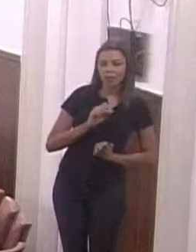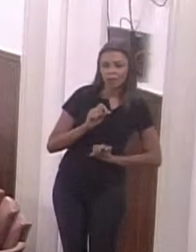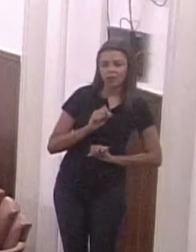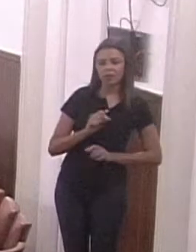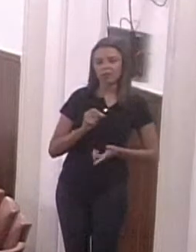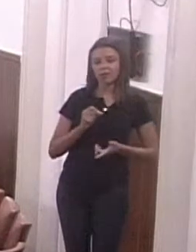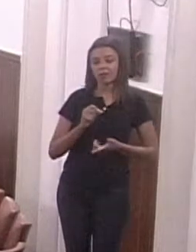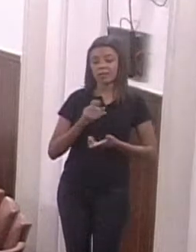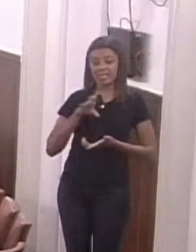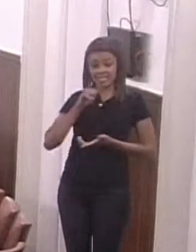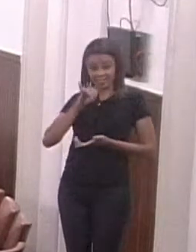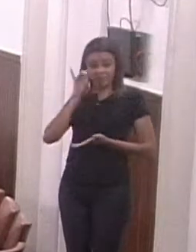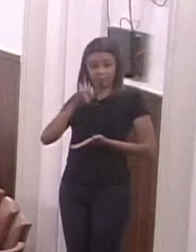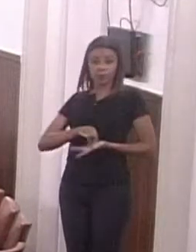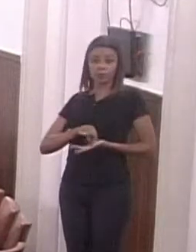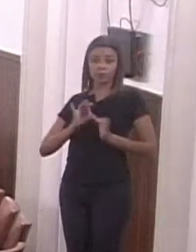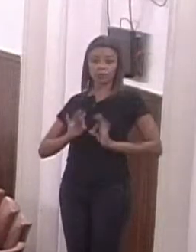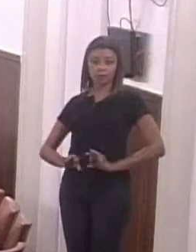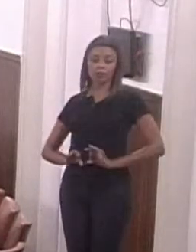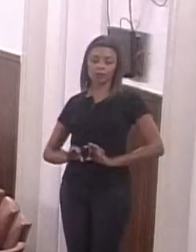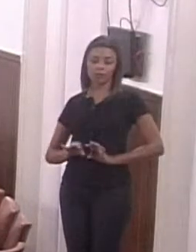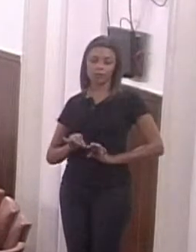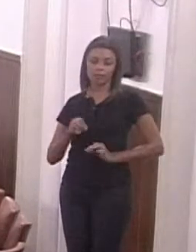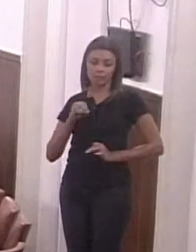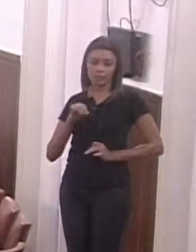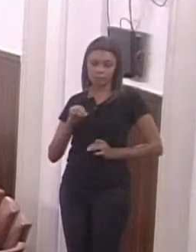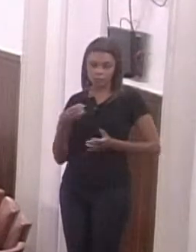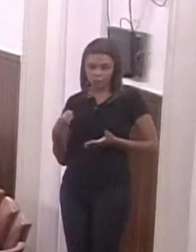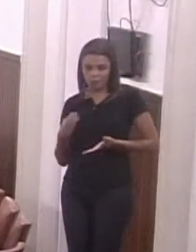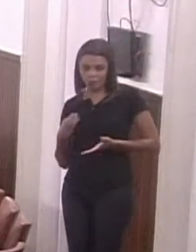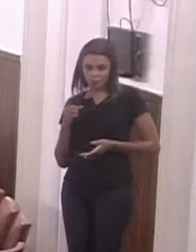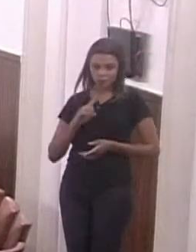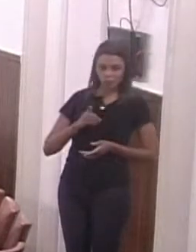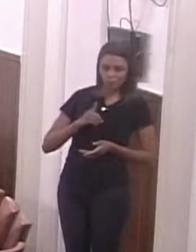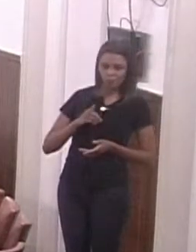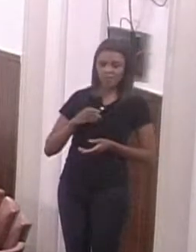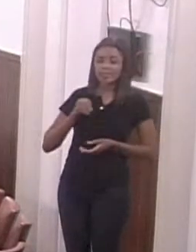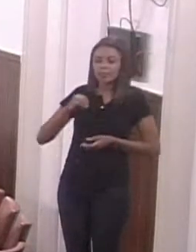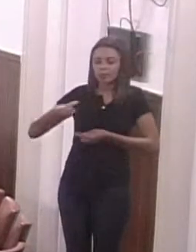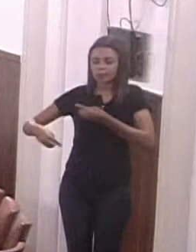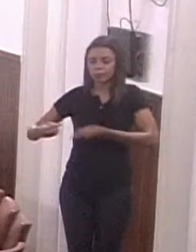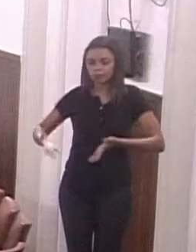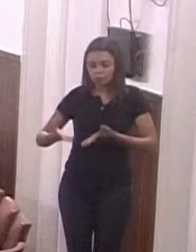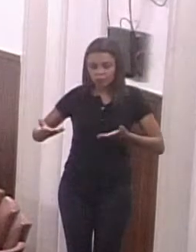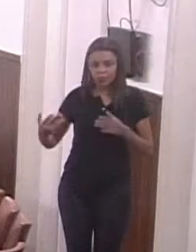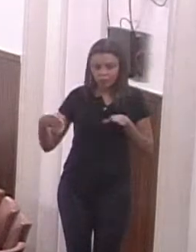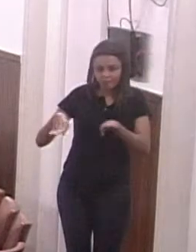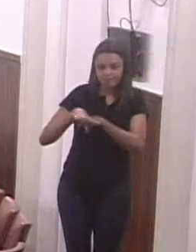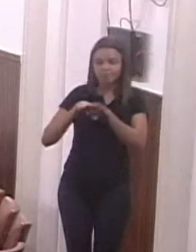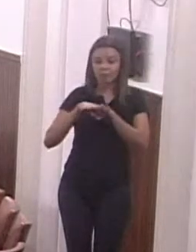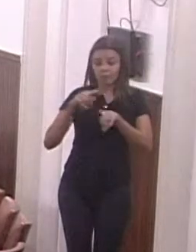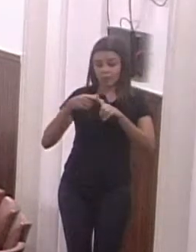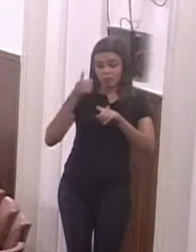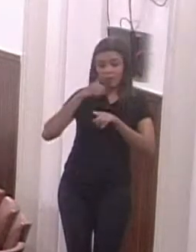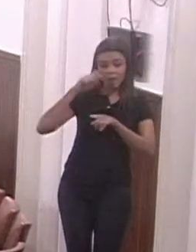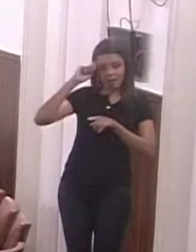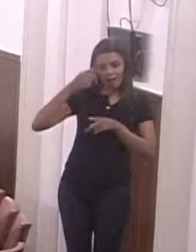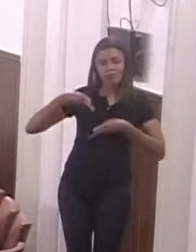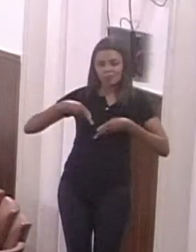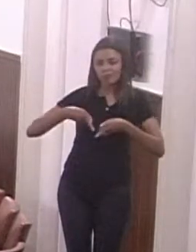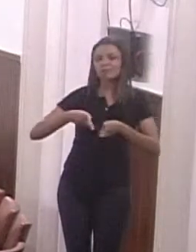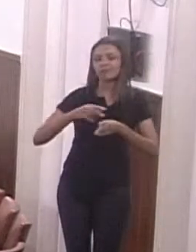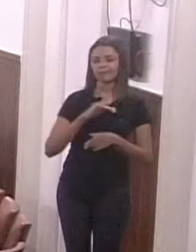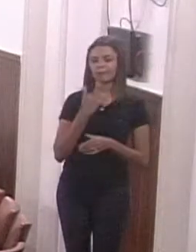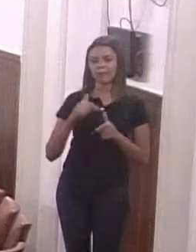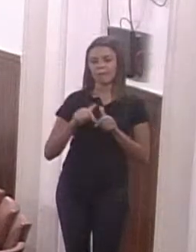sua eficácia, né? A gente tem que pensar a eficácia dessas políticas de promoção da igualdade, porque as mulheres negras continuam